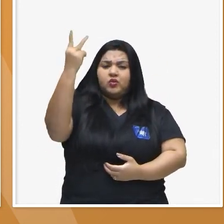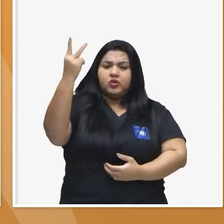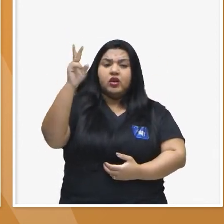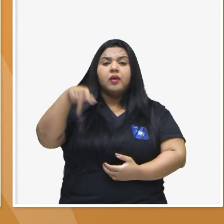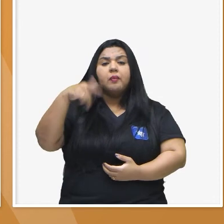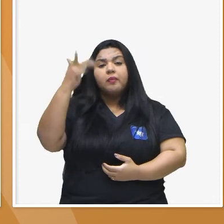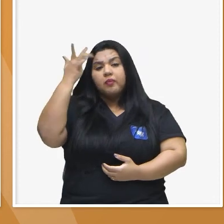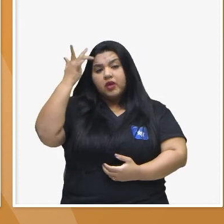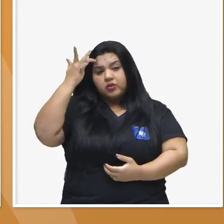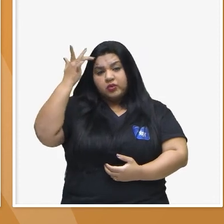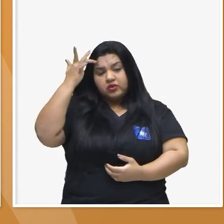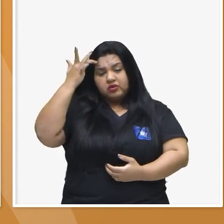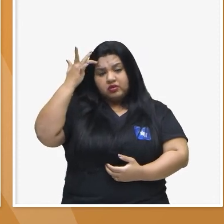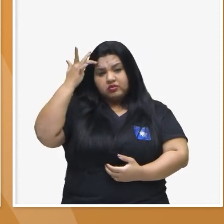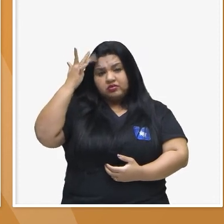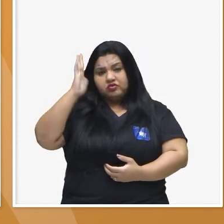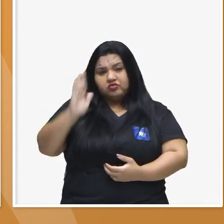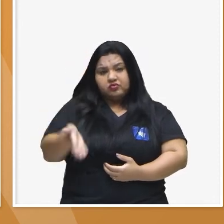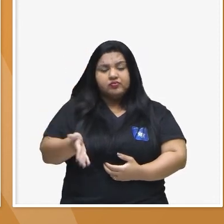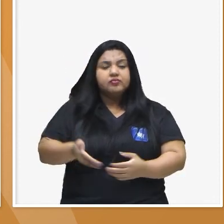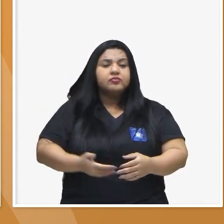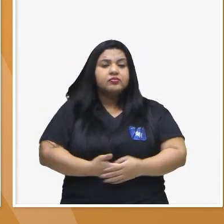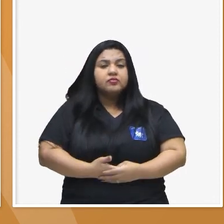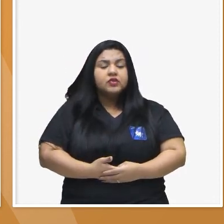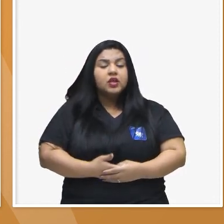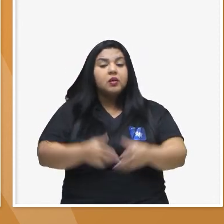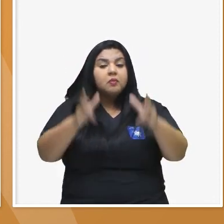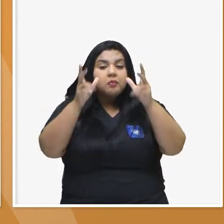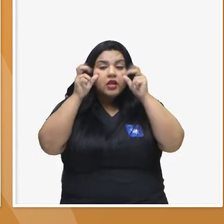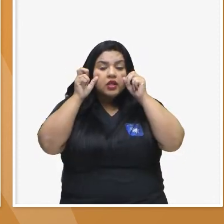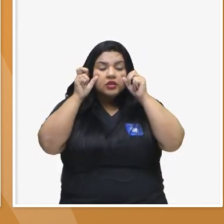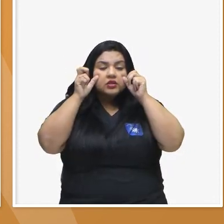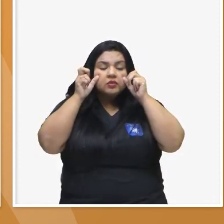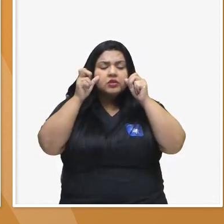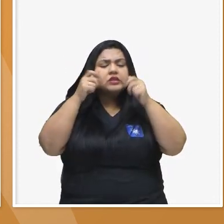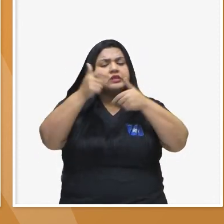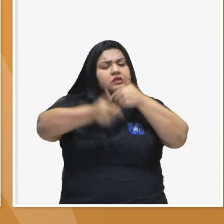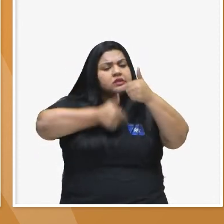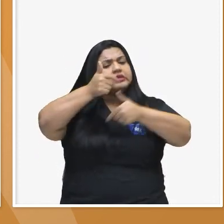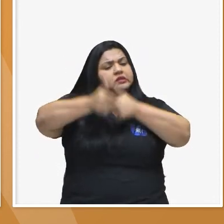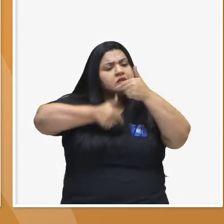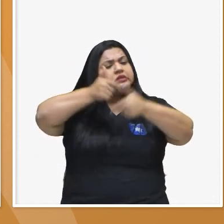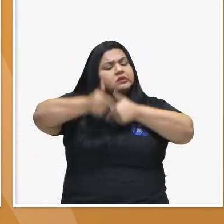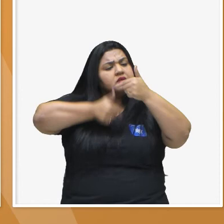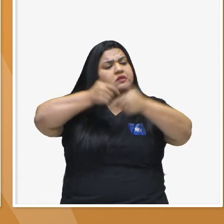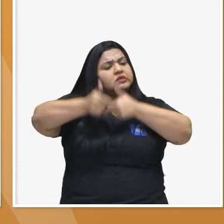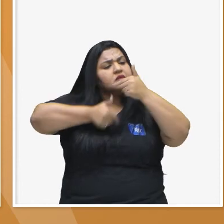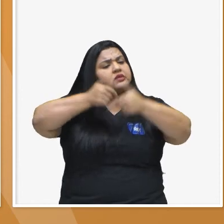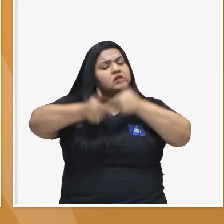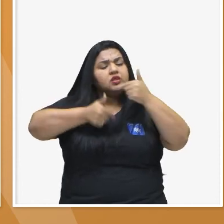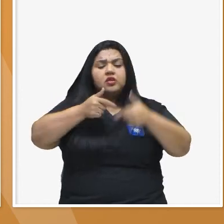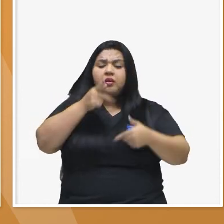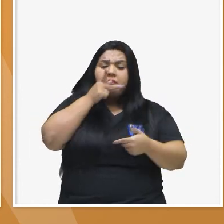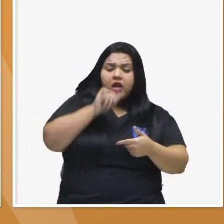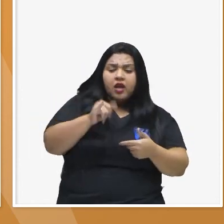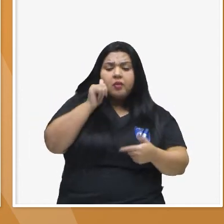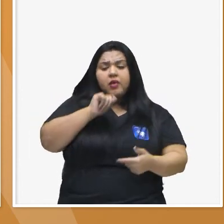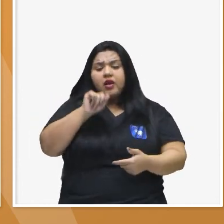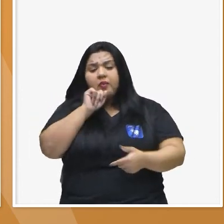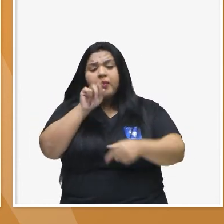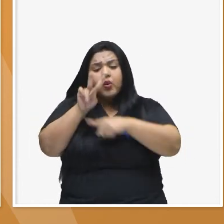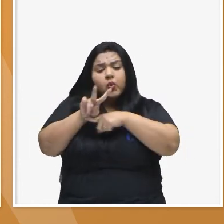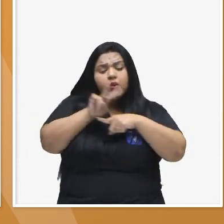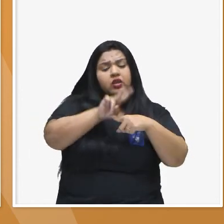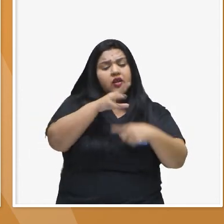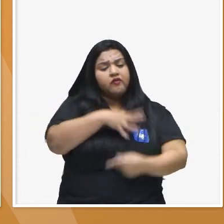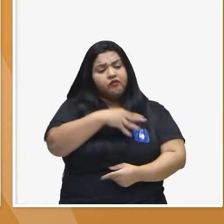já. Né? Você percebe que você trabalha tanto, mas você trabalha quando você se torna pai, mãe, para cuidar dos seus filhos, para